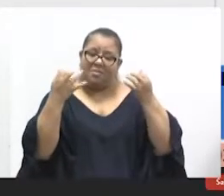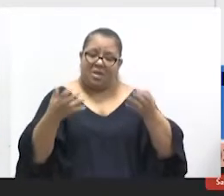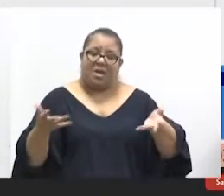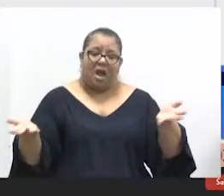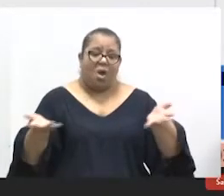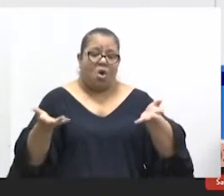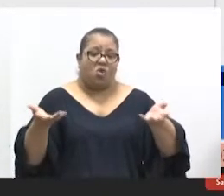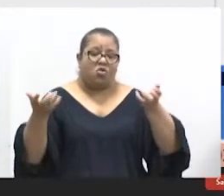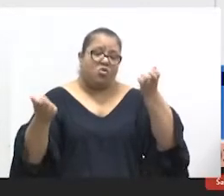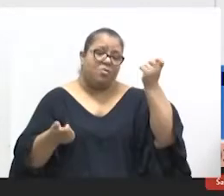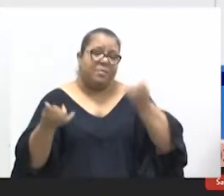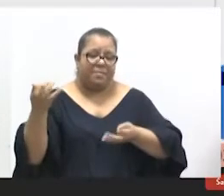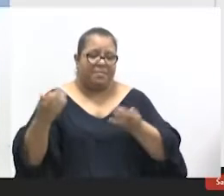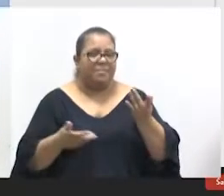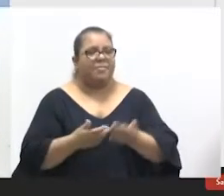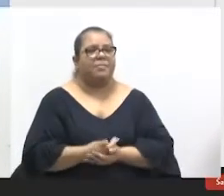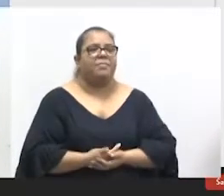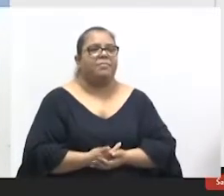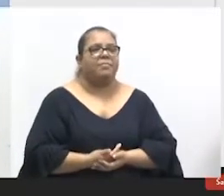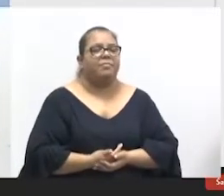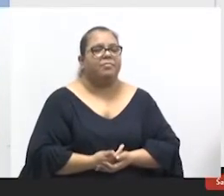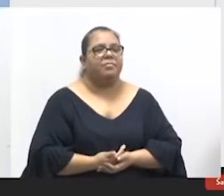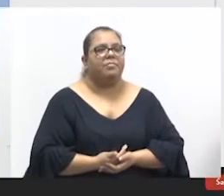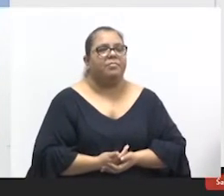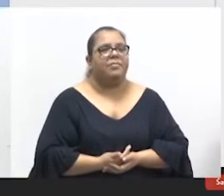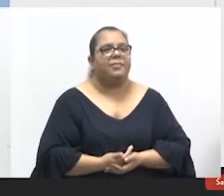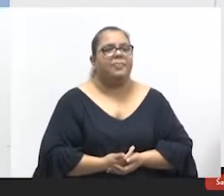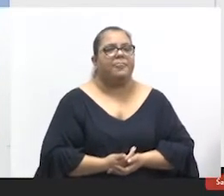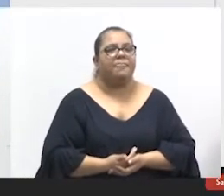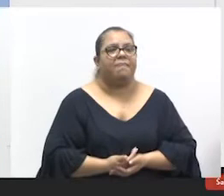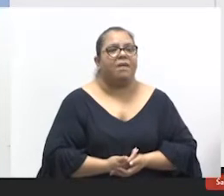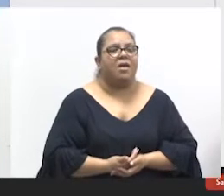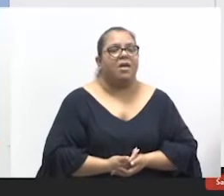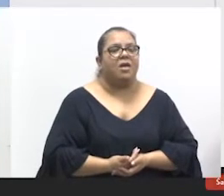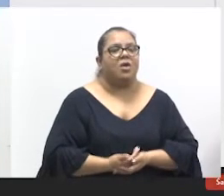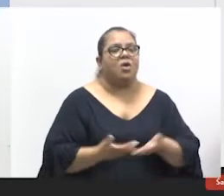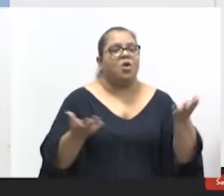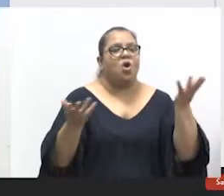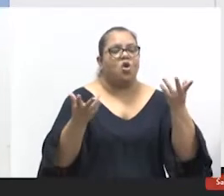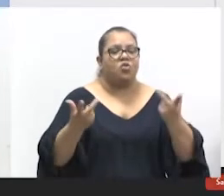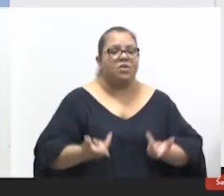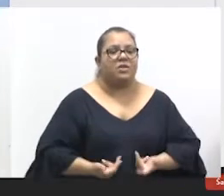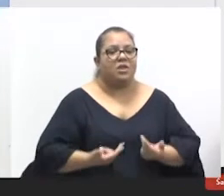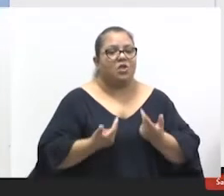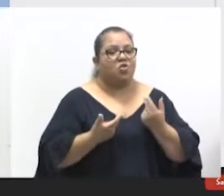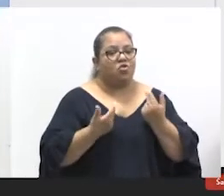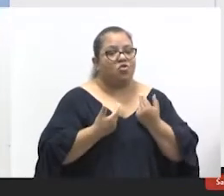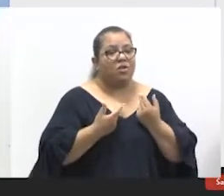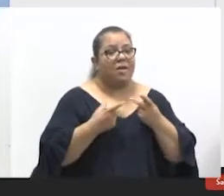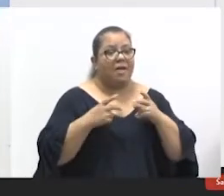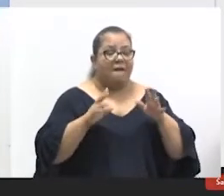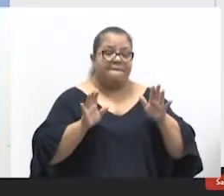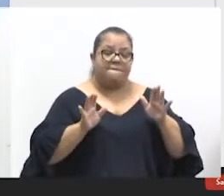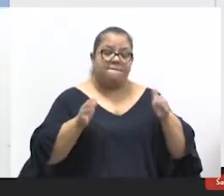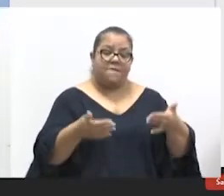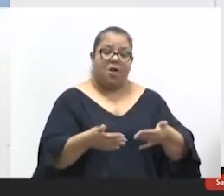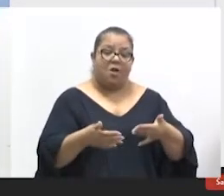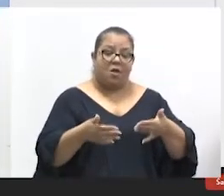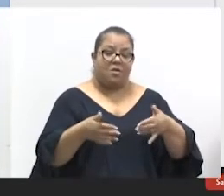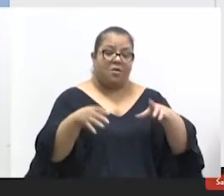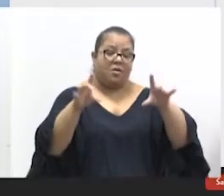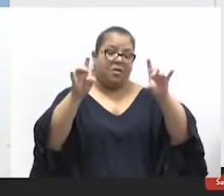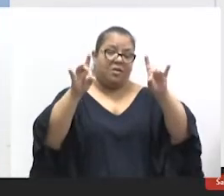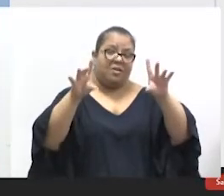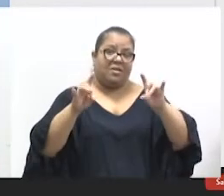falando. Pode passar, por favor. Em relação às cirurgias oncológicas, quando eu falo em cirurgia especificamente para